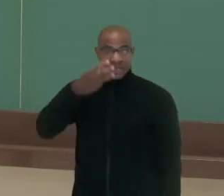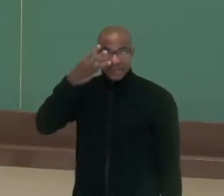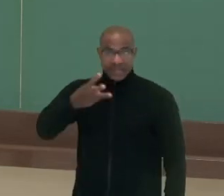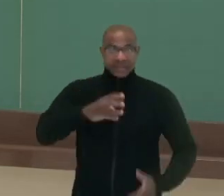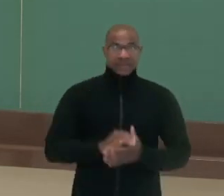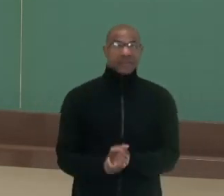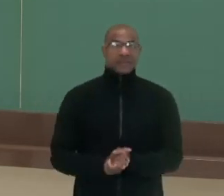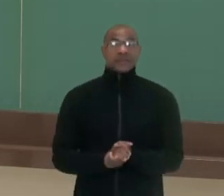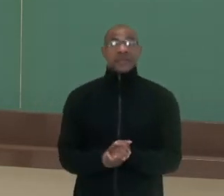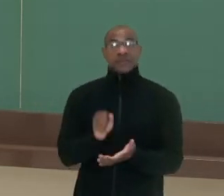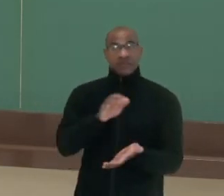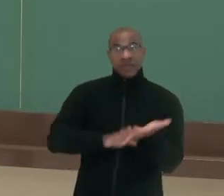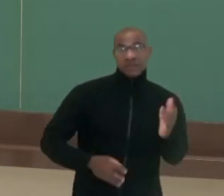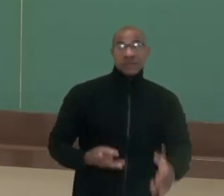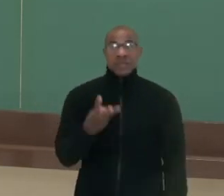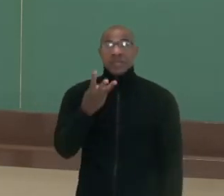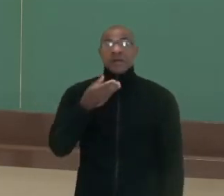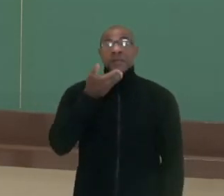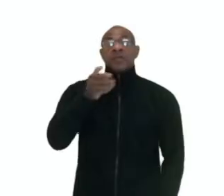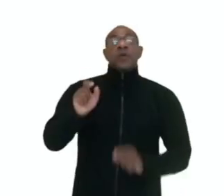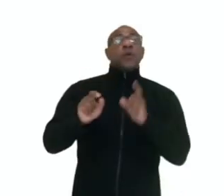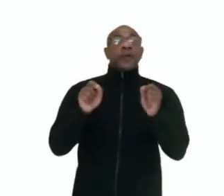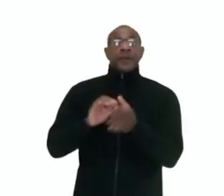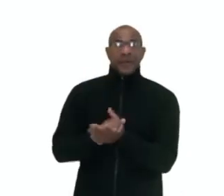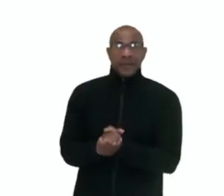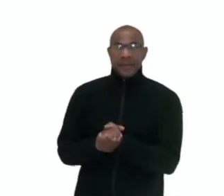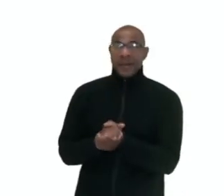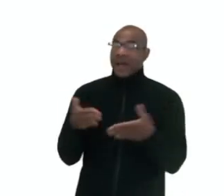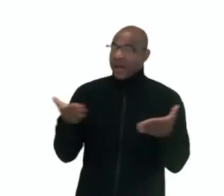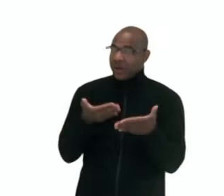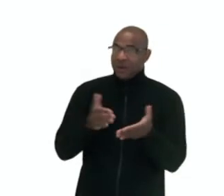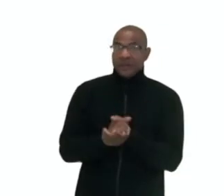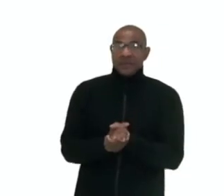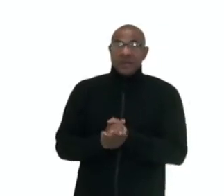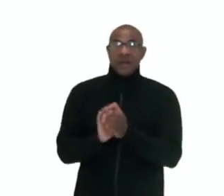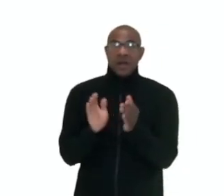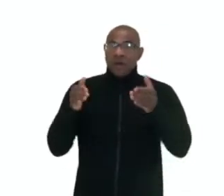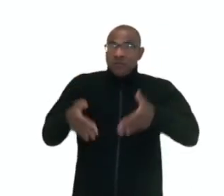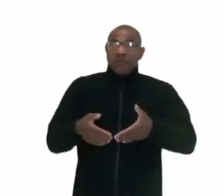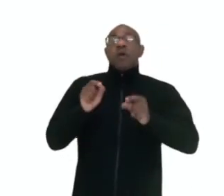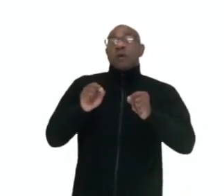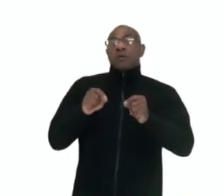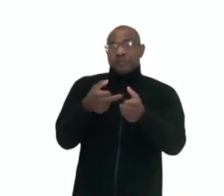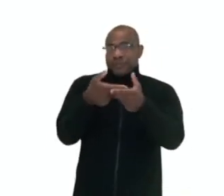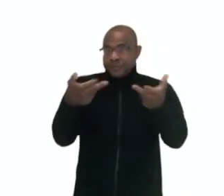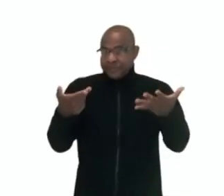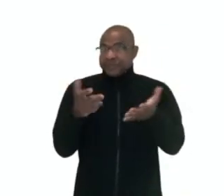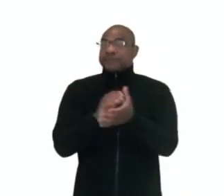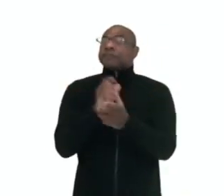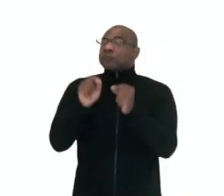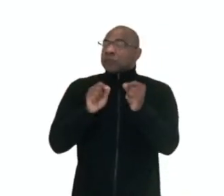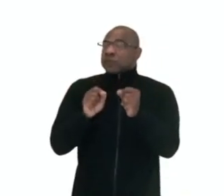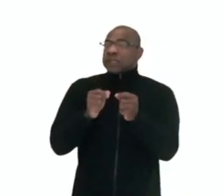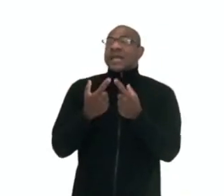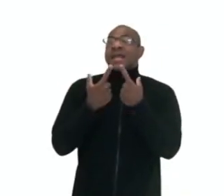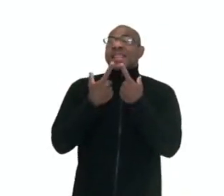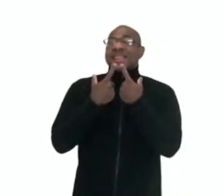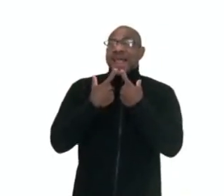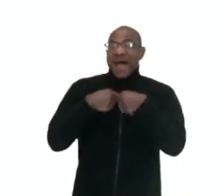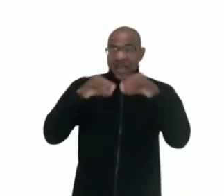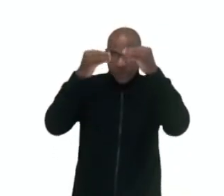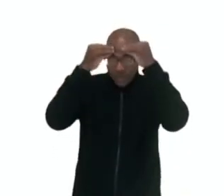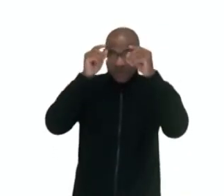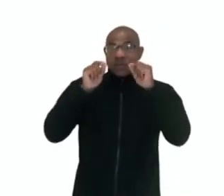na atividade 3, o que eu quero? De acordo com o foco em um dos elementos da linguagem, há uma função linguística